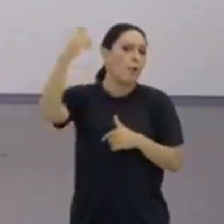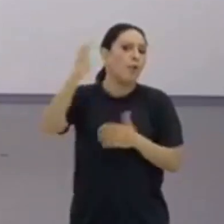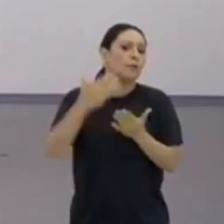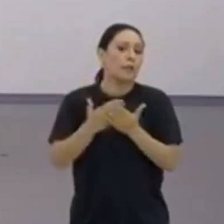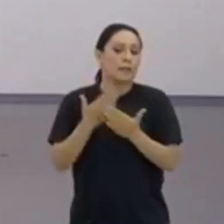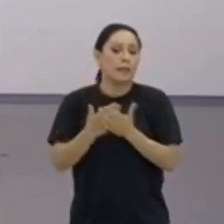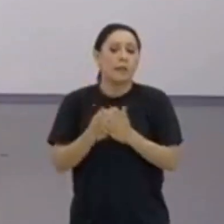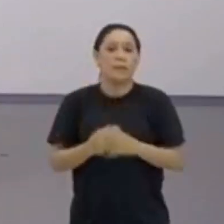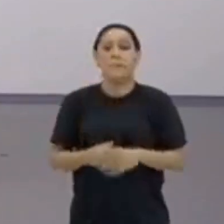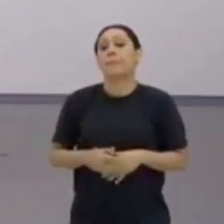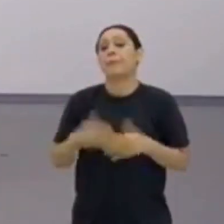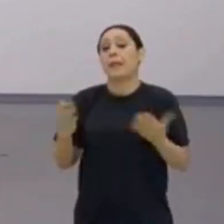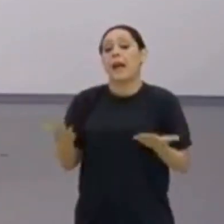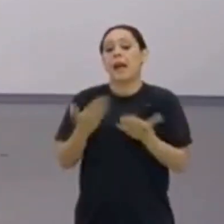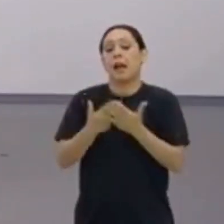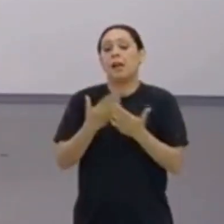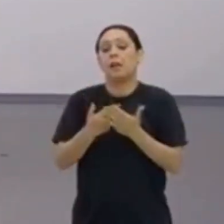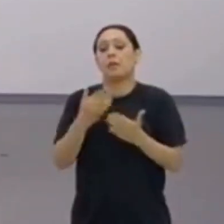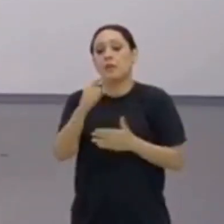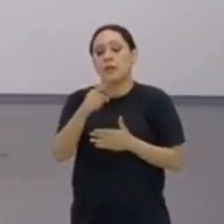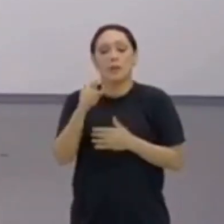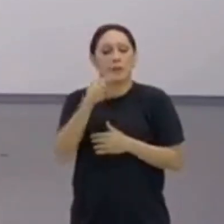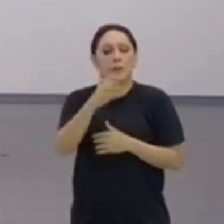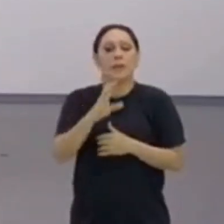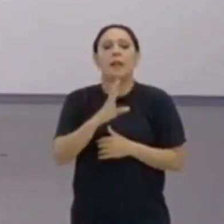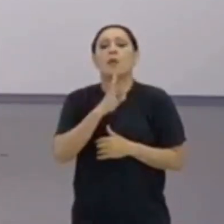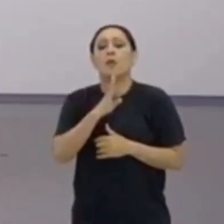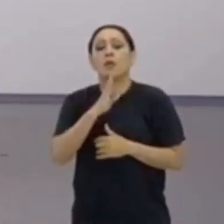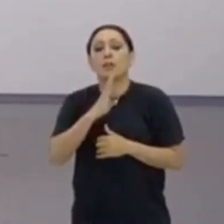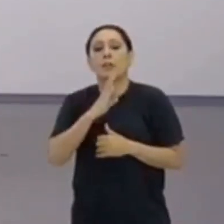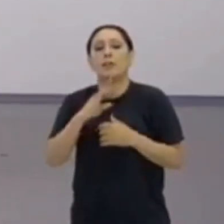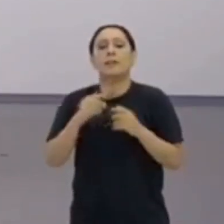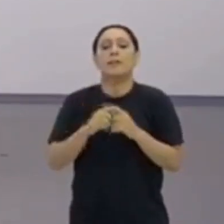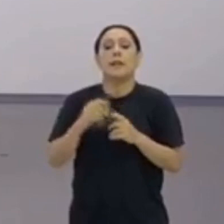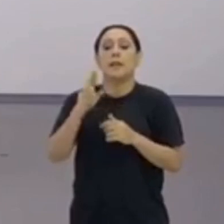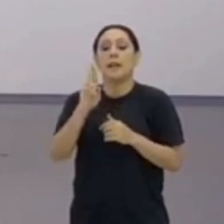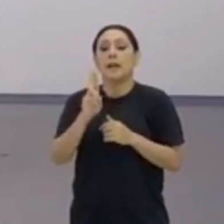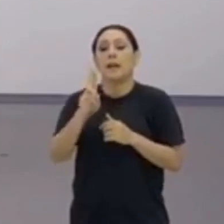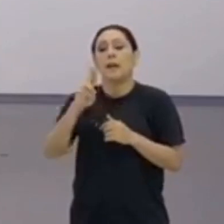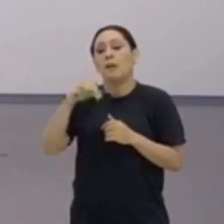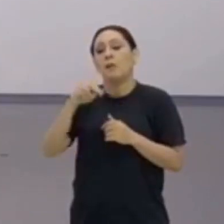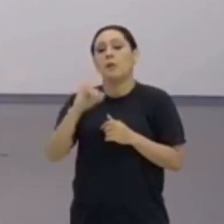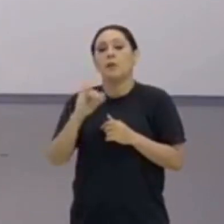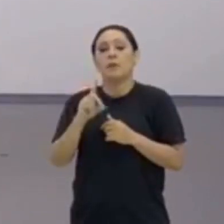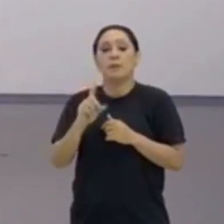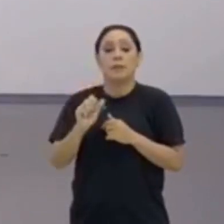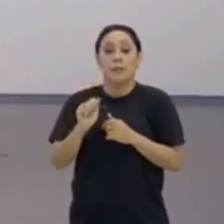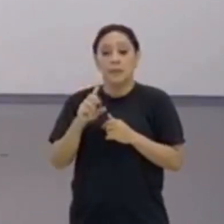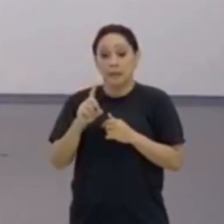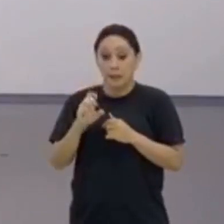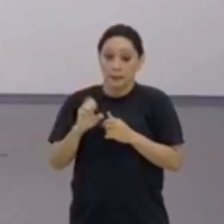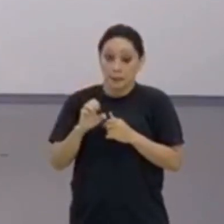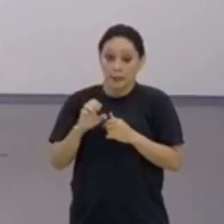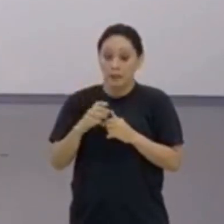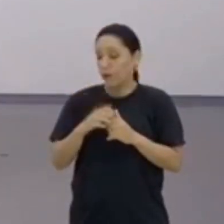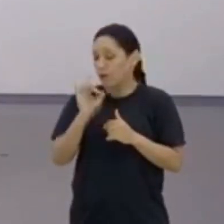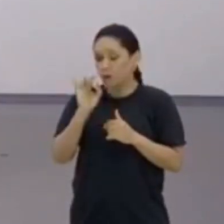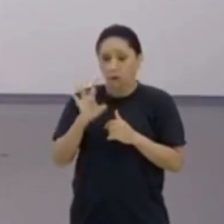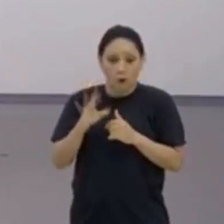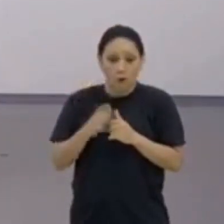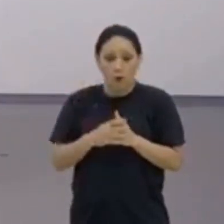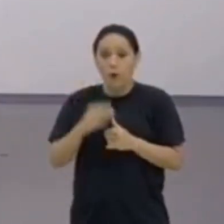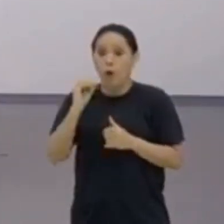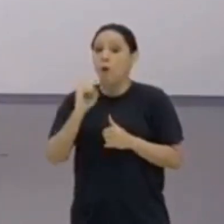aula de hoje é só para te conhecer as unidades, ver o que trabalha no comprimento, ver o que trabalha exatamente, na área. Exatamente. É só para isso.